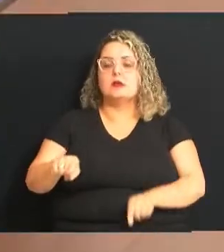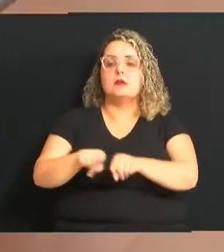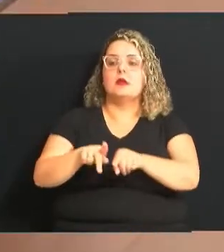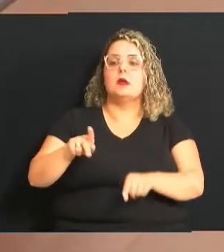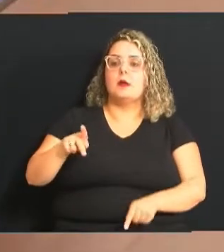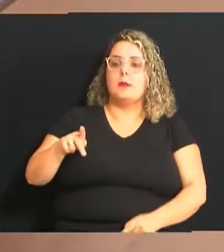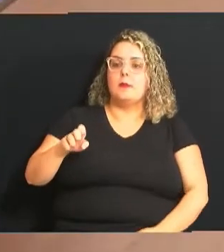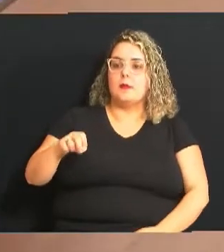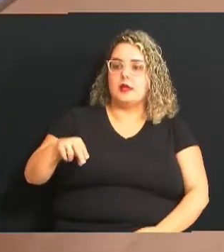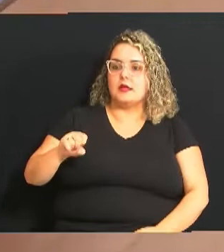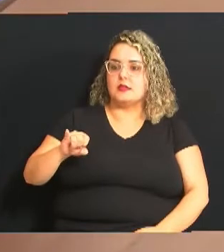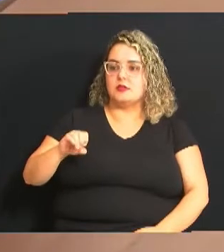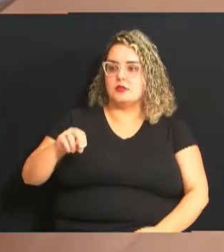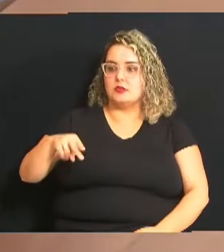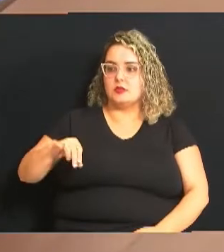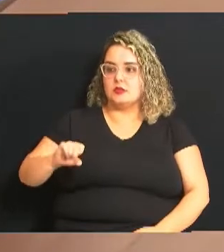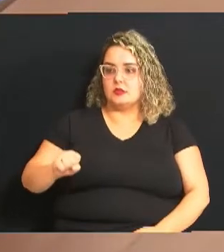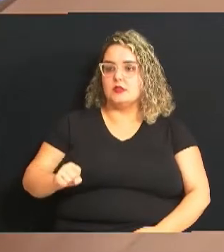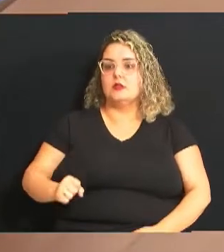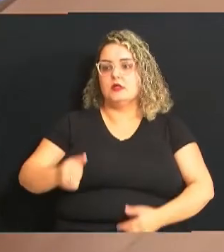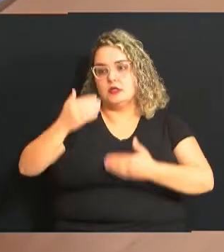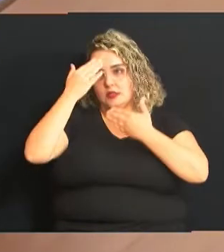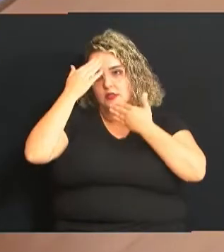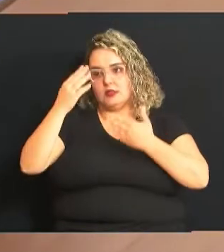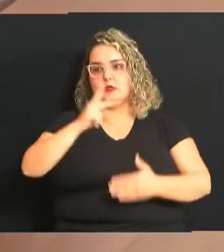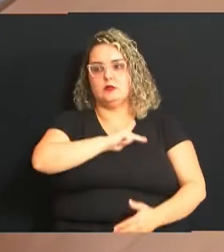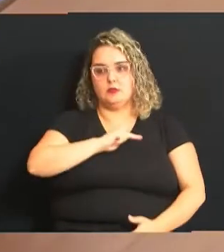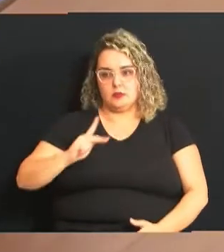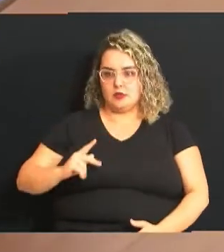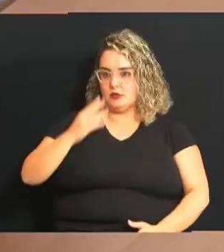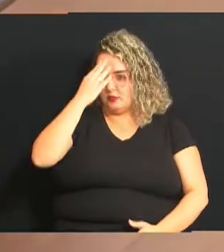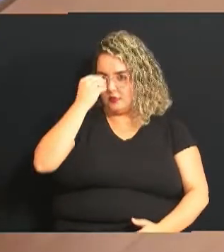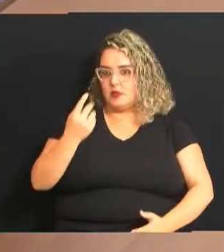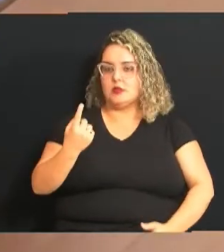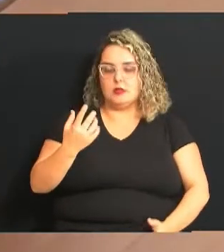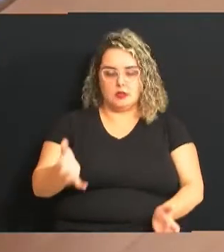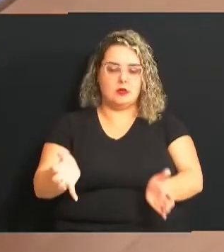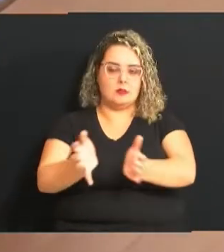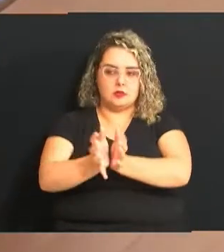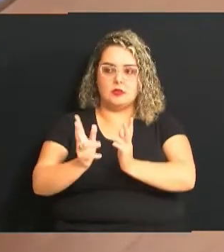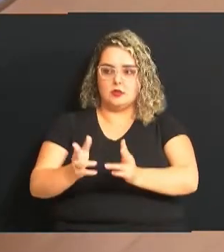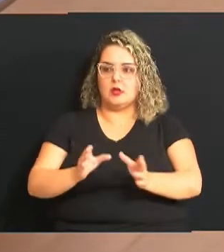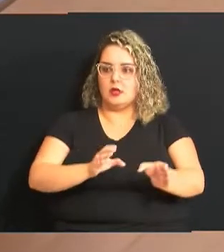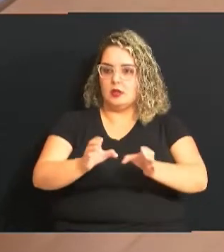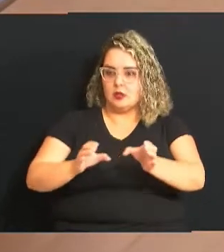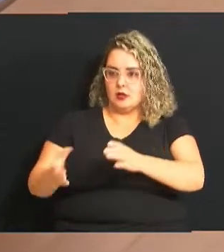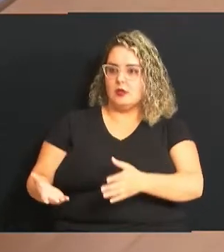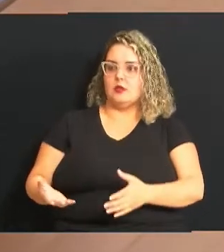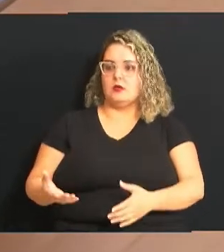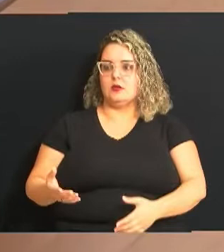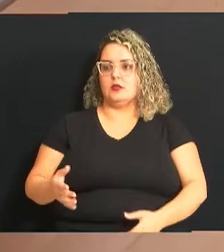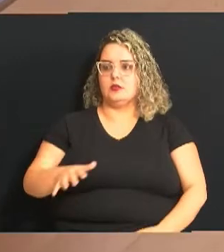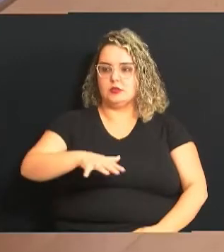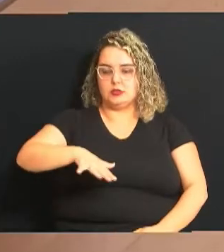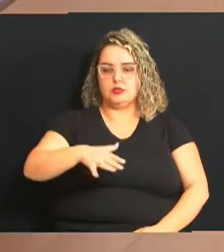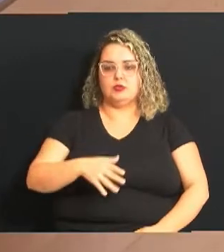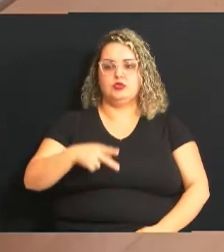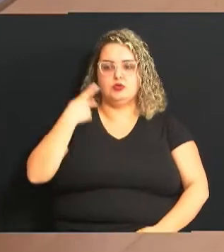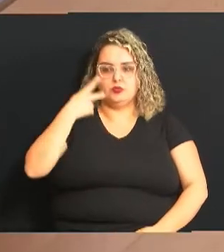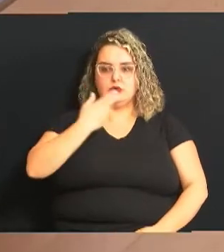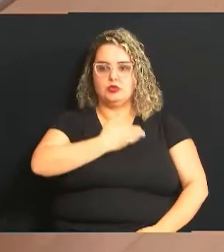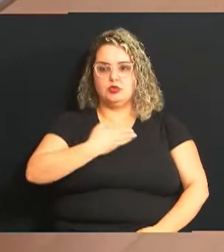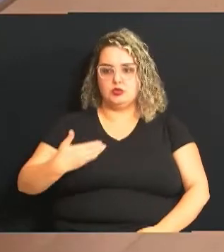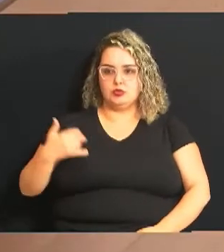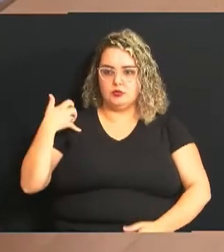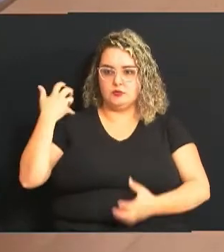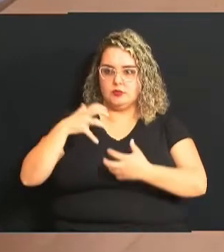também ao vereador Jair da Farmácia, que é o presidente da mesma comissão, e a coordenadora setorial de políticas públicas para a pessoa idosa